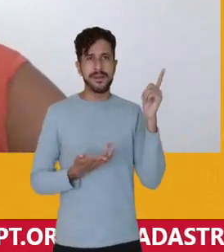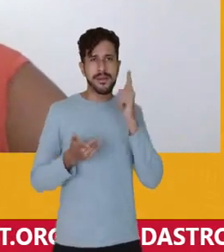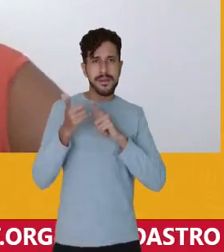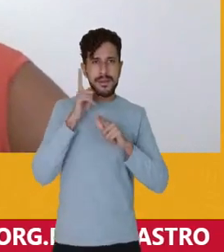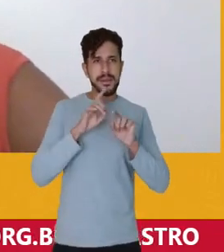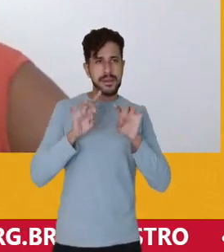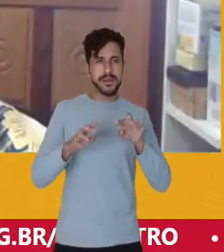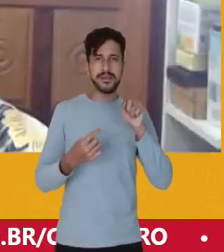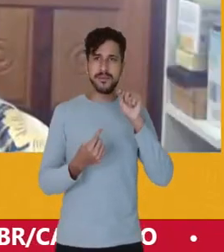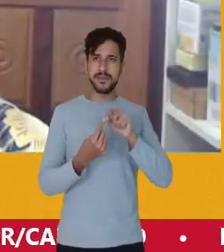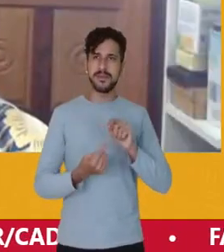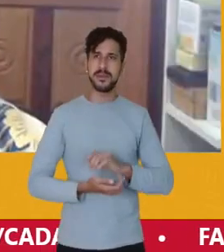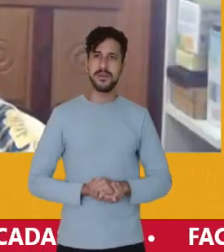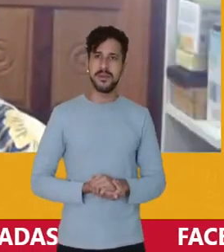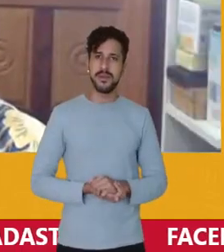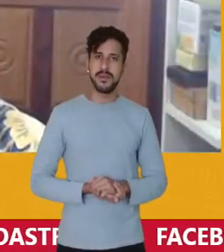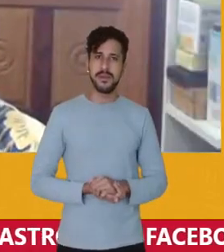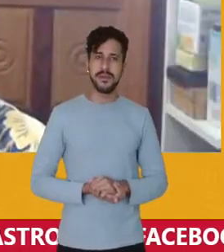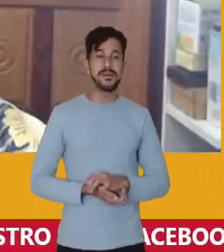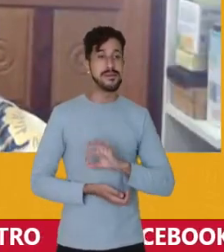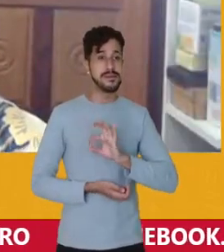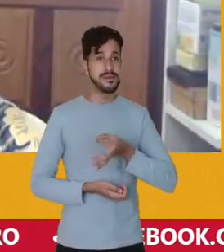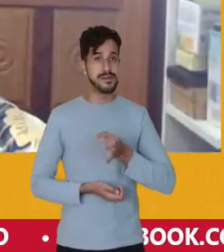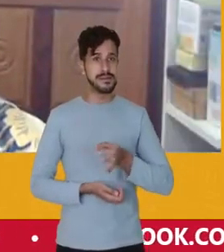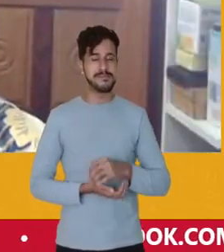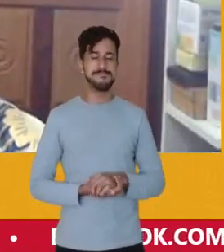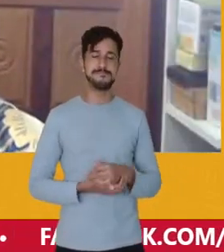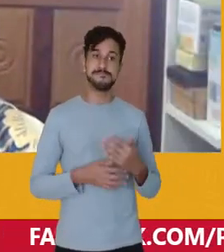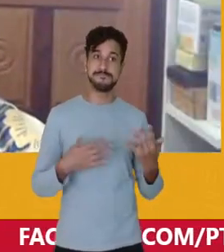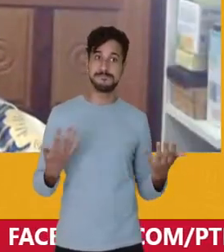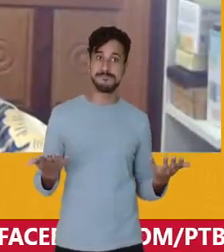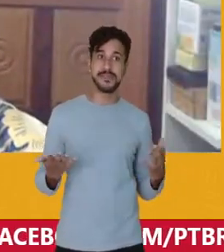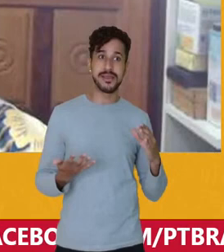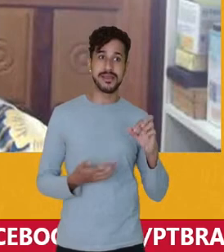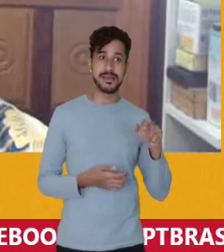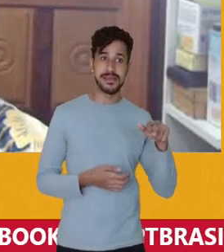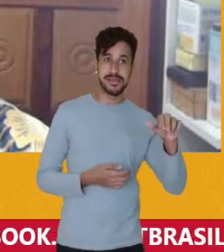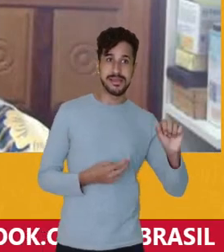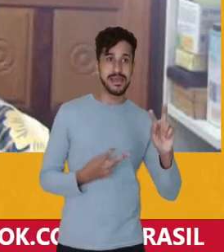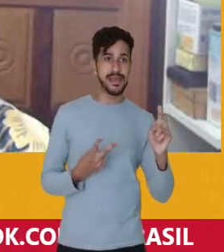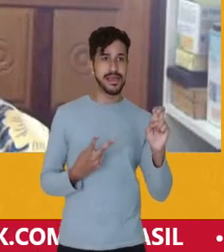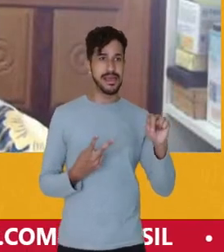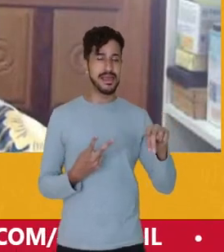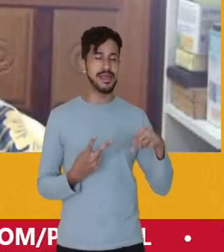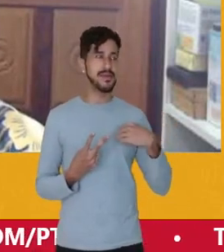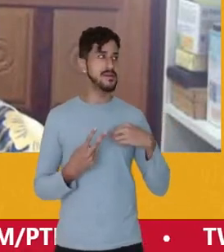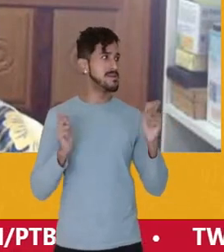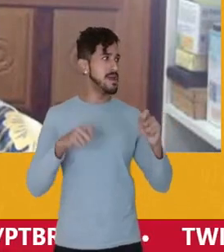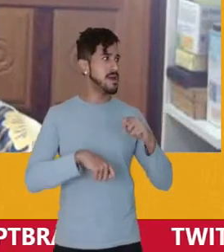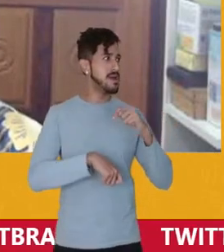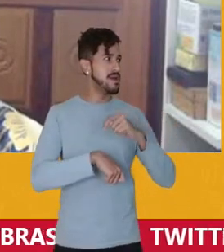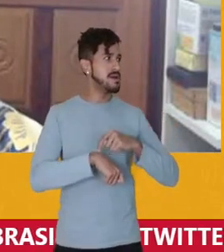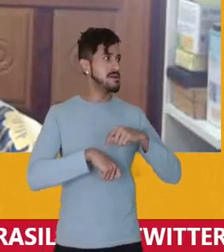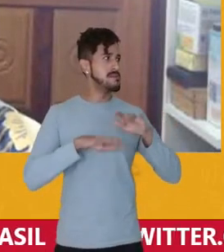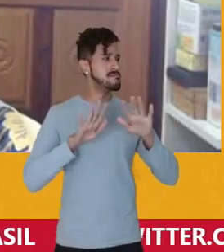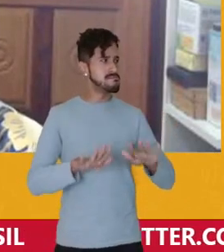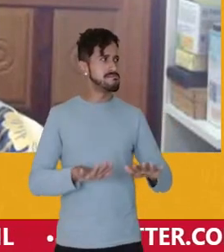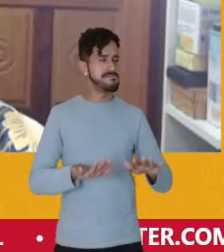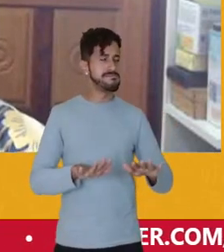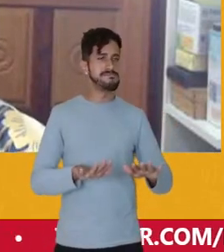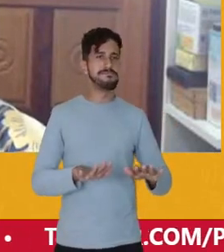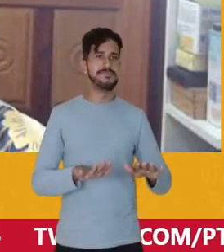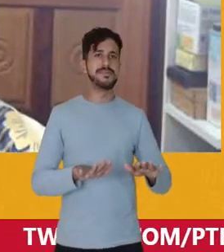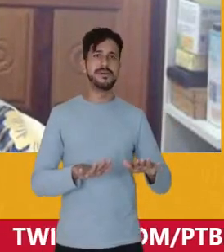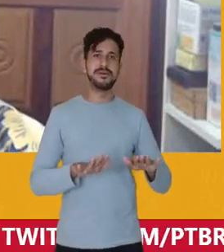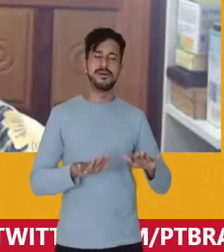sentido. É isso mesmo. Olha, Cristina, Ellen, eu ficaria a noite toda conversando com vocês duas.